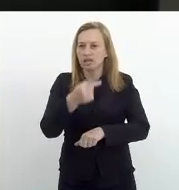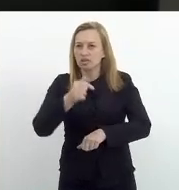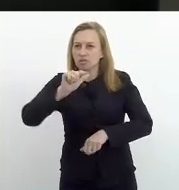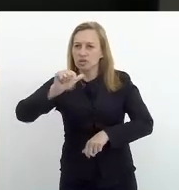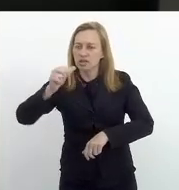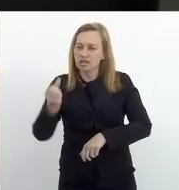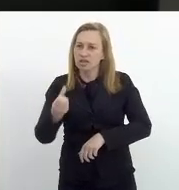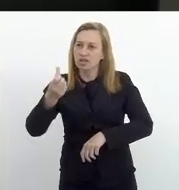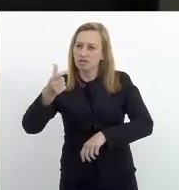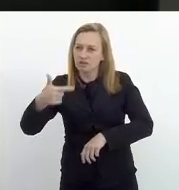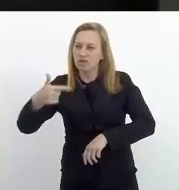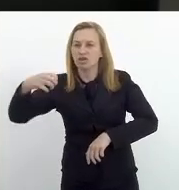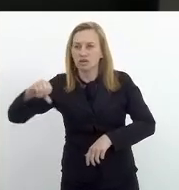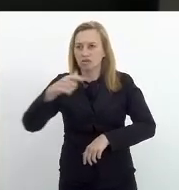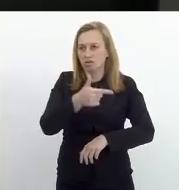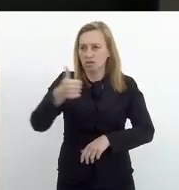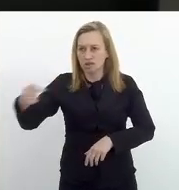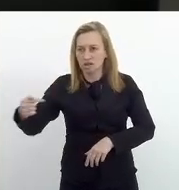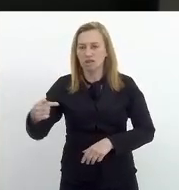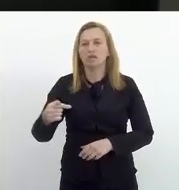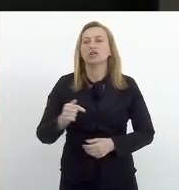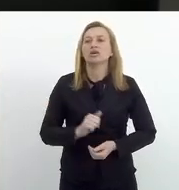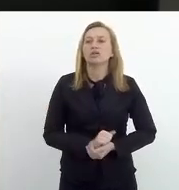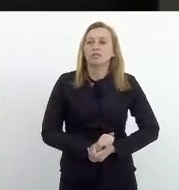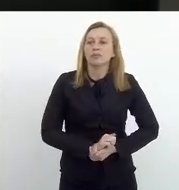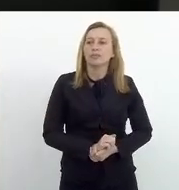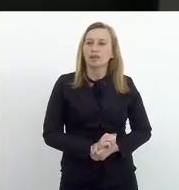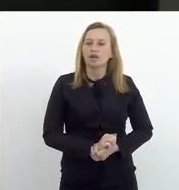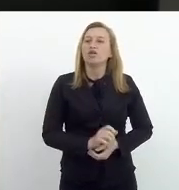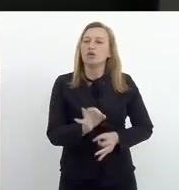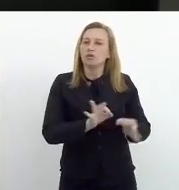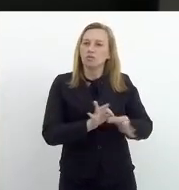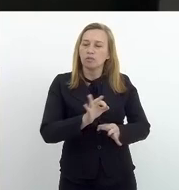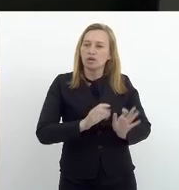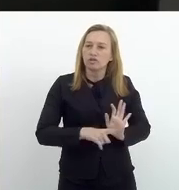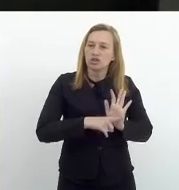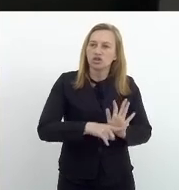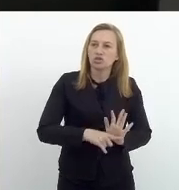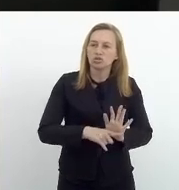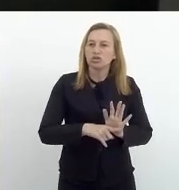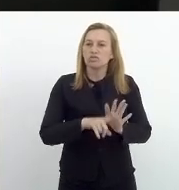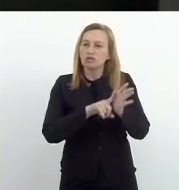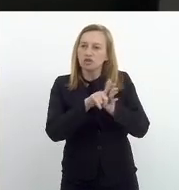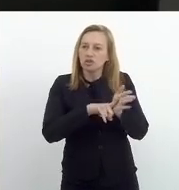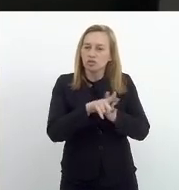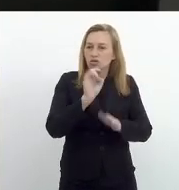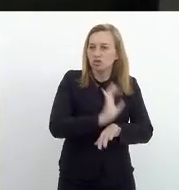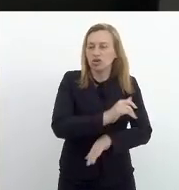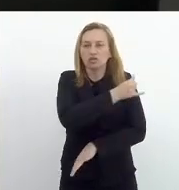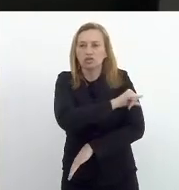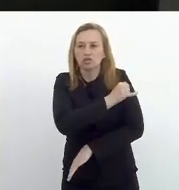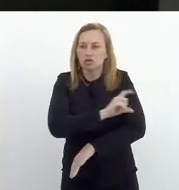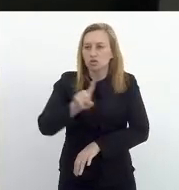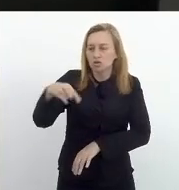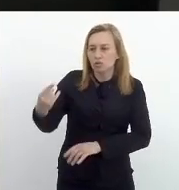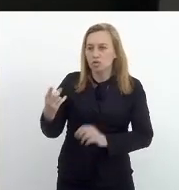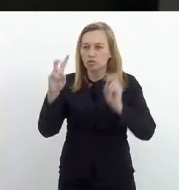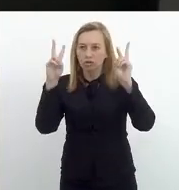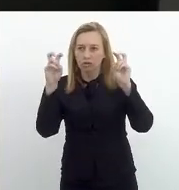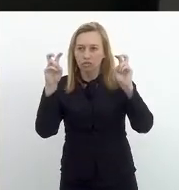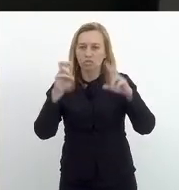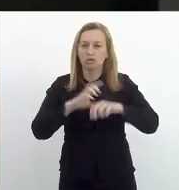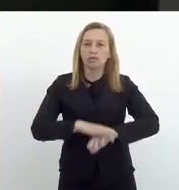7.629 de Nove de Julho de 2017 que dispõe sobre o plano de recuperação fiscal do Estado do Rio de Janeiro e dá outras